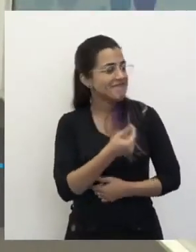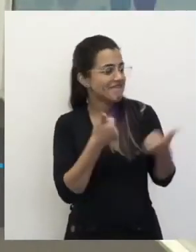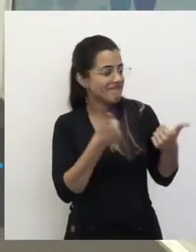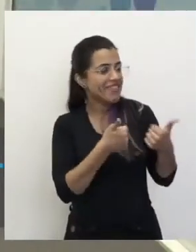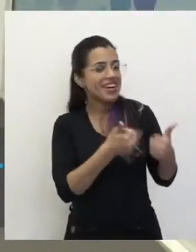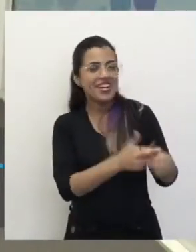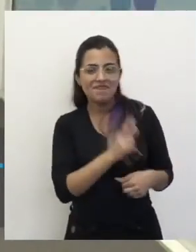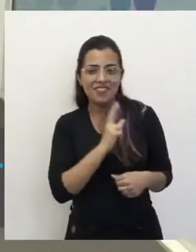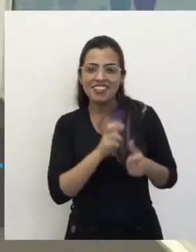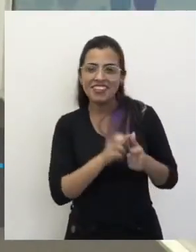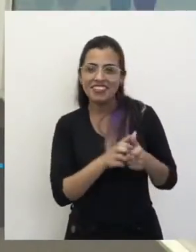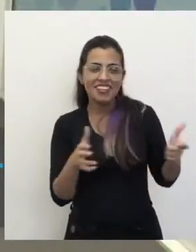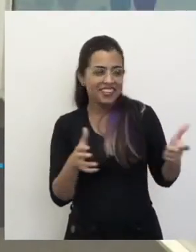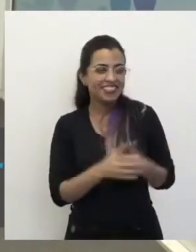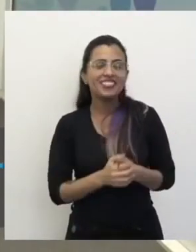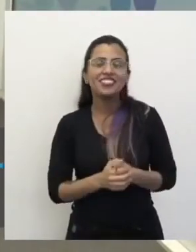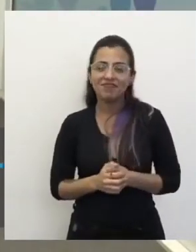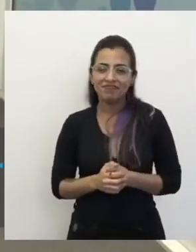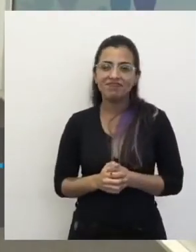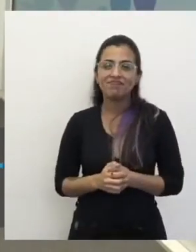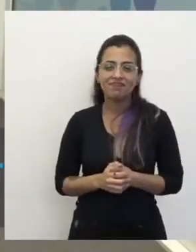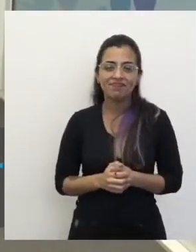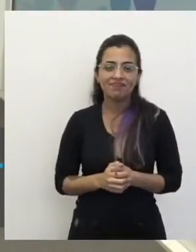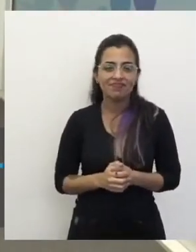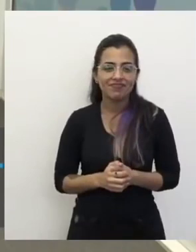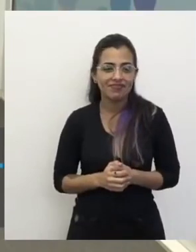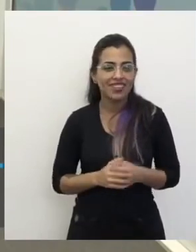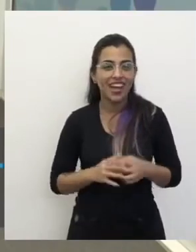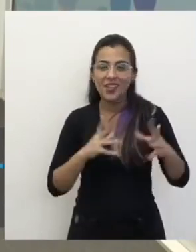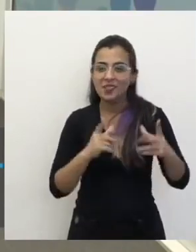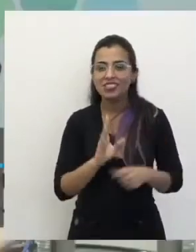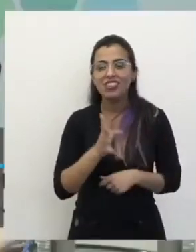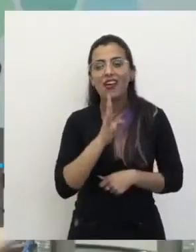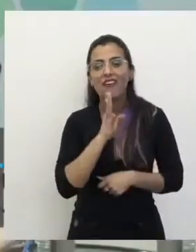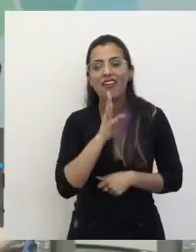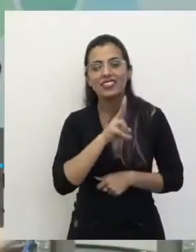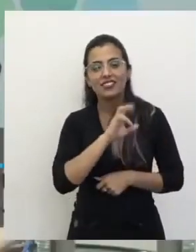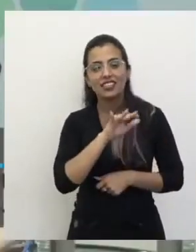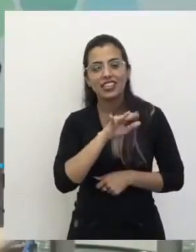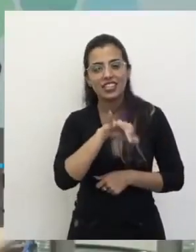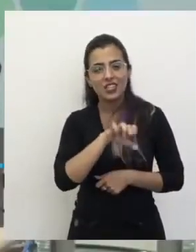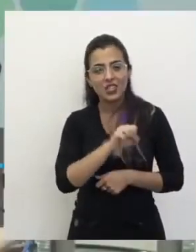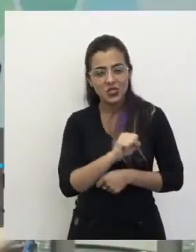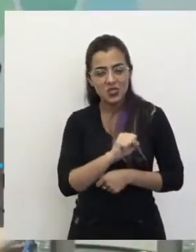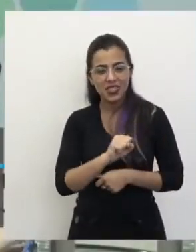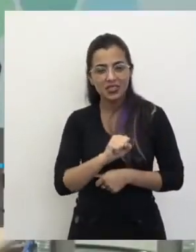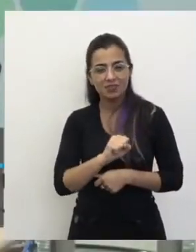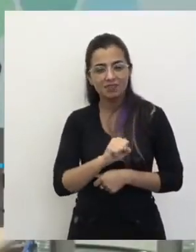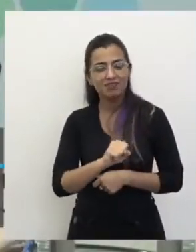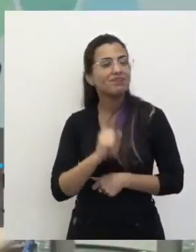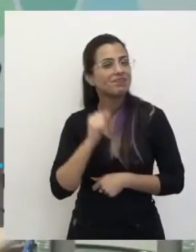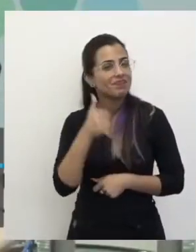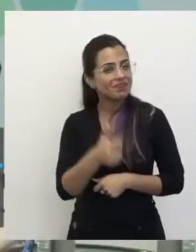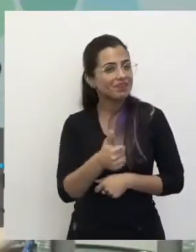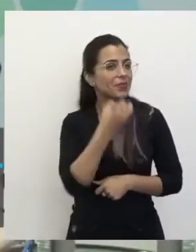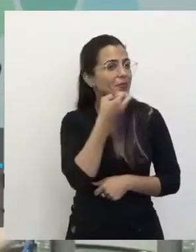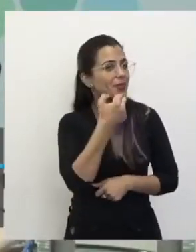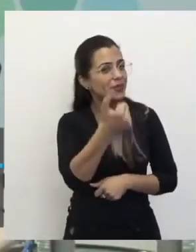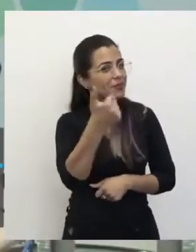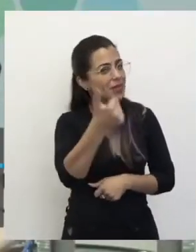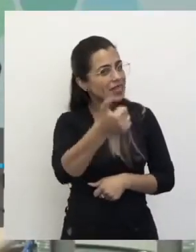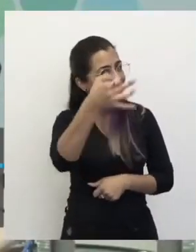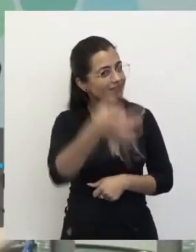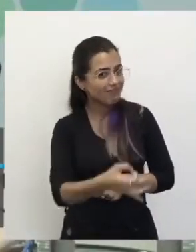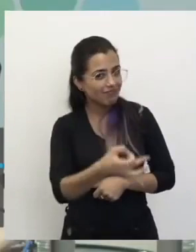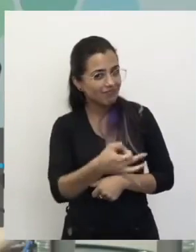enormes agora. Faz bastante, bem legal. E aí todo mundo, lá vem o Vinícius com as suas respostas enormes. Muito bem, Vinícius, é isso aí.